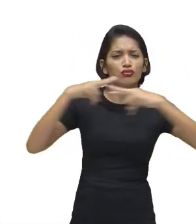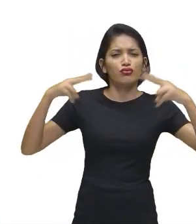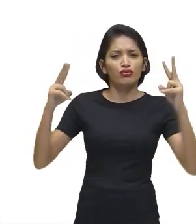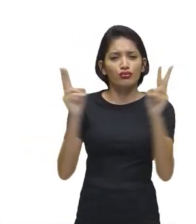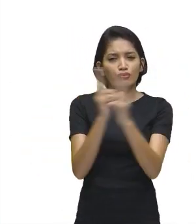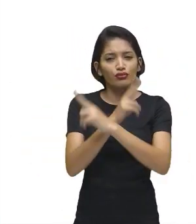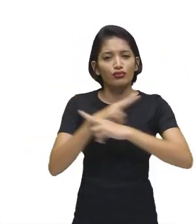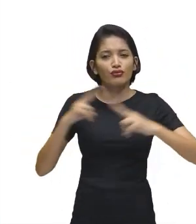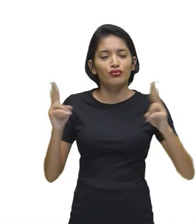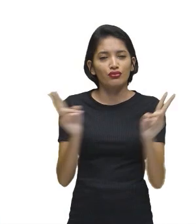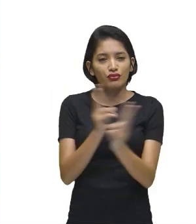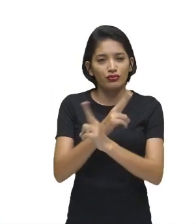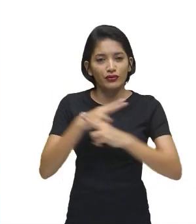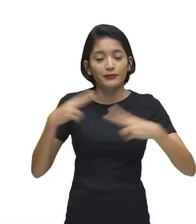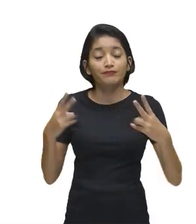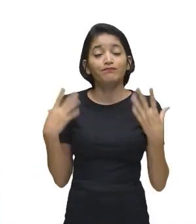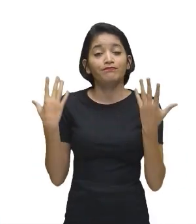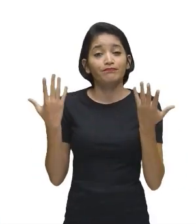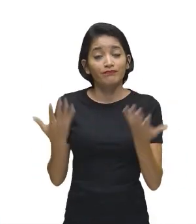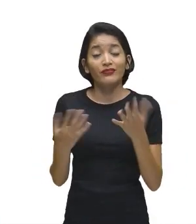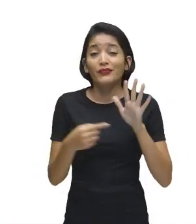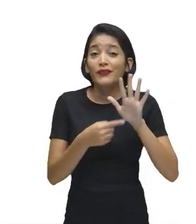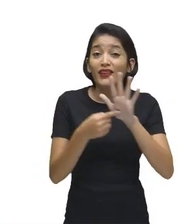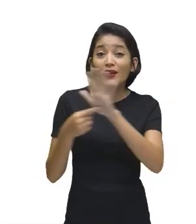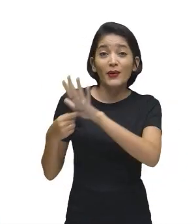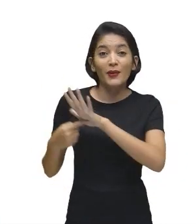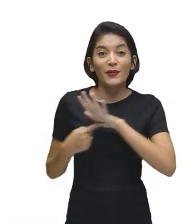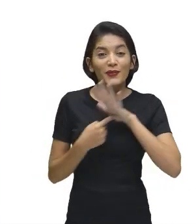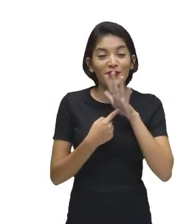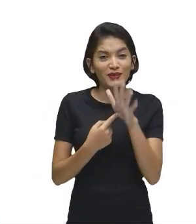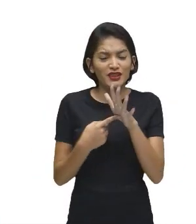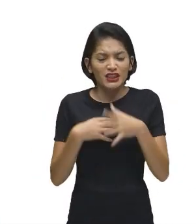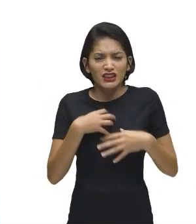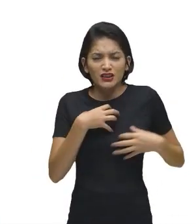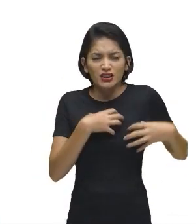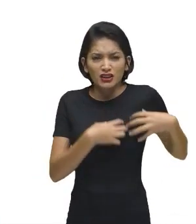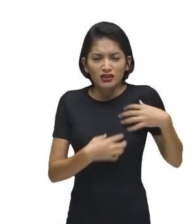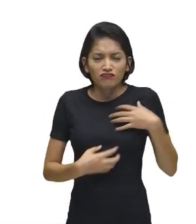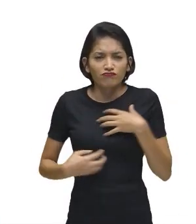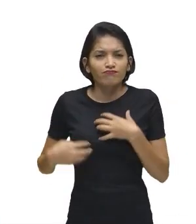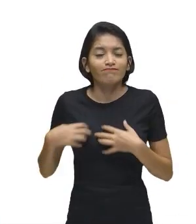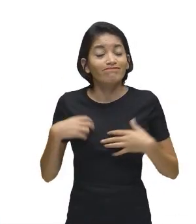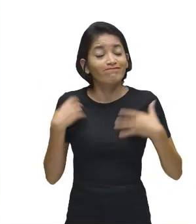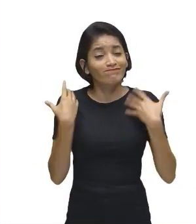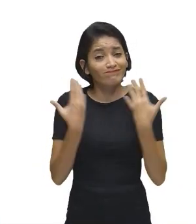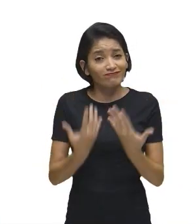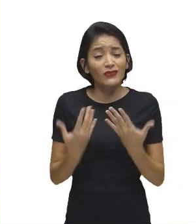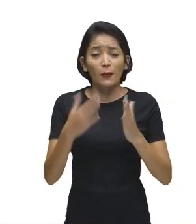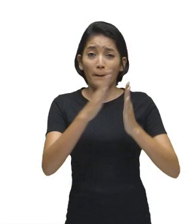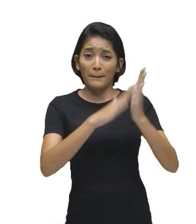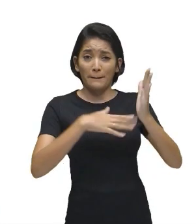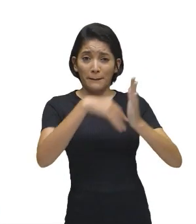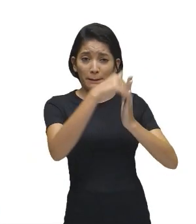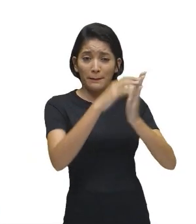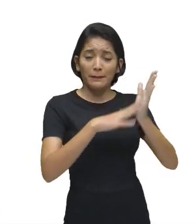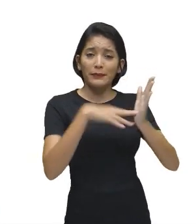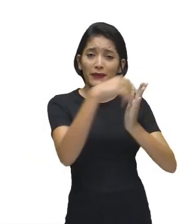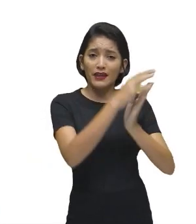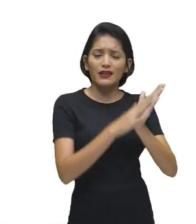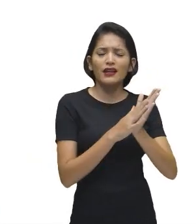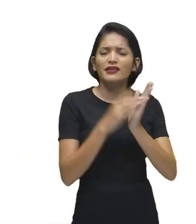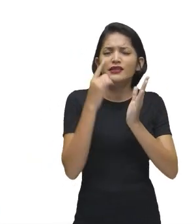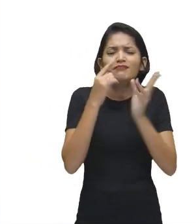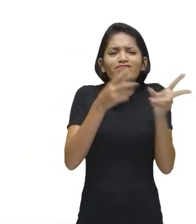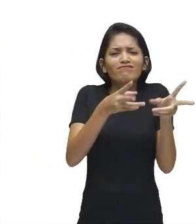batendo e ele mostrava essa angústia ali dele. Então ele pintava, ele via algo